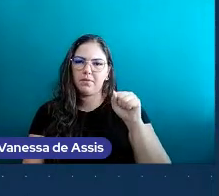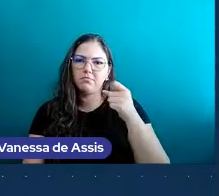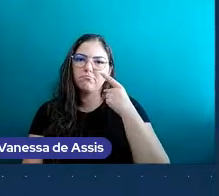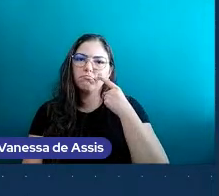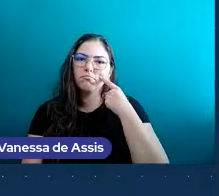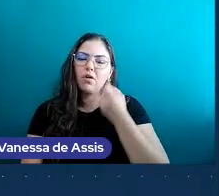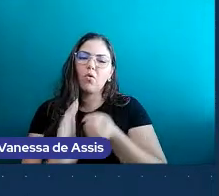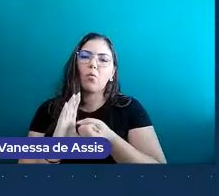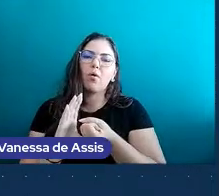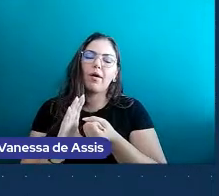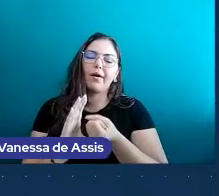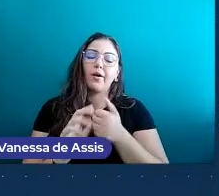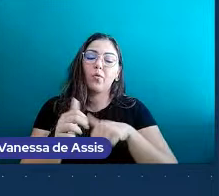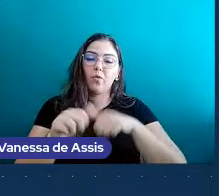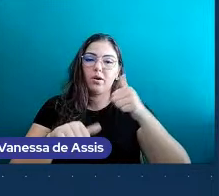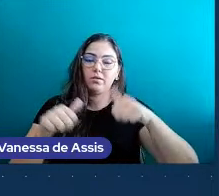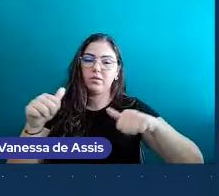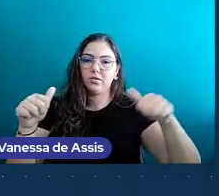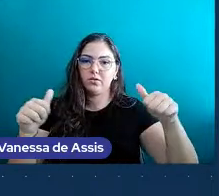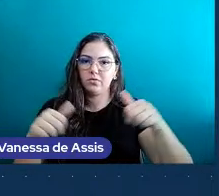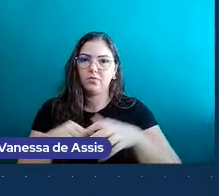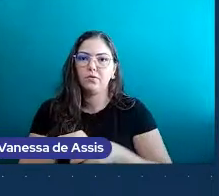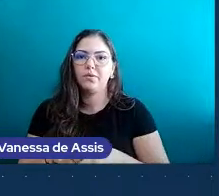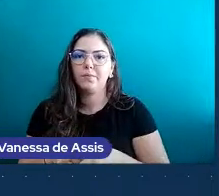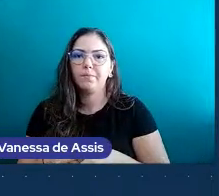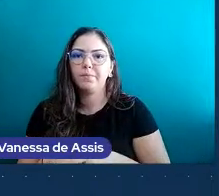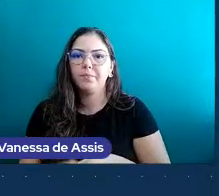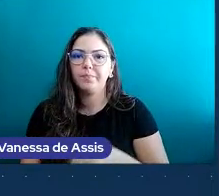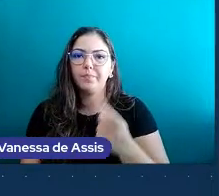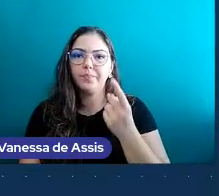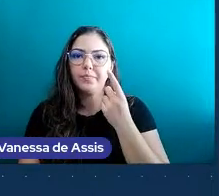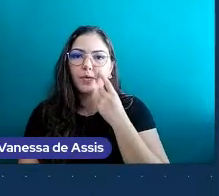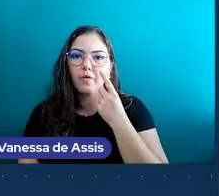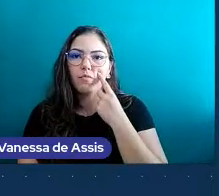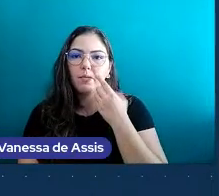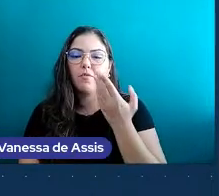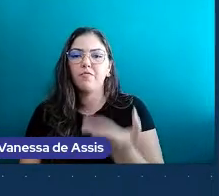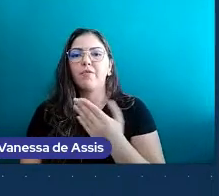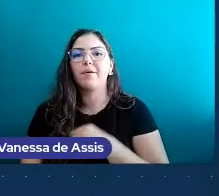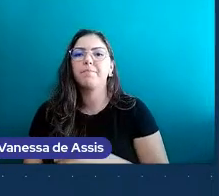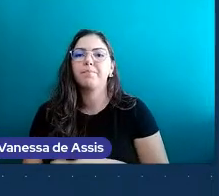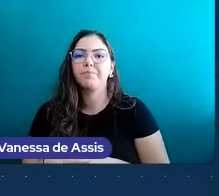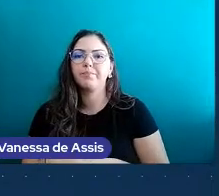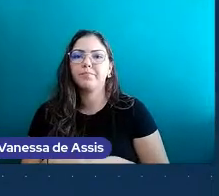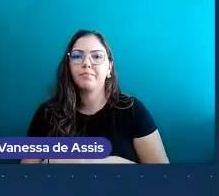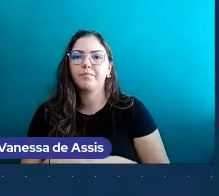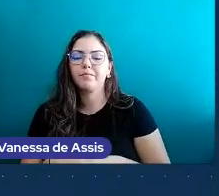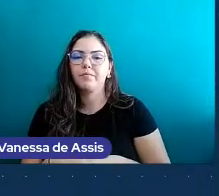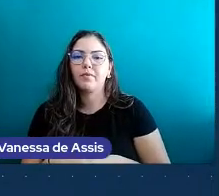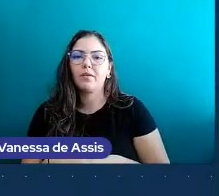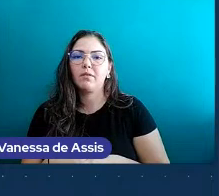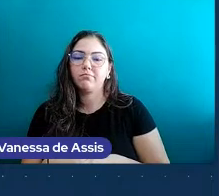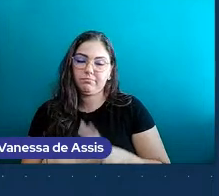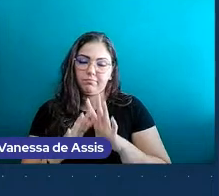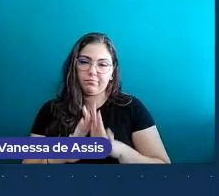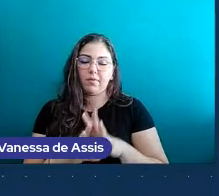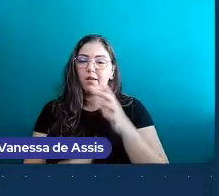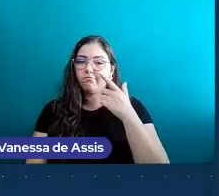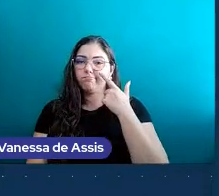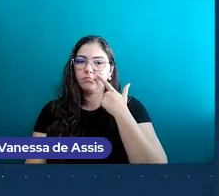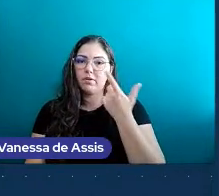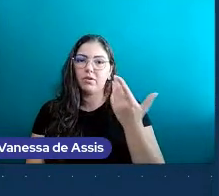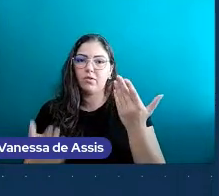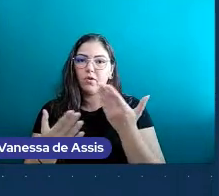Ali naqueles que são específicos da pesquisa qualitativa, independente dos paradigmas qualitativos.